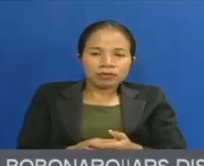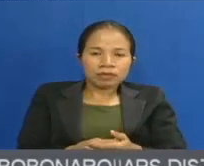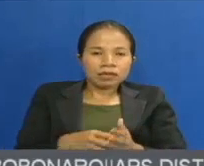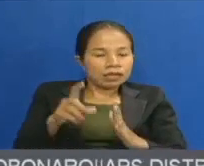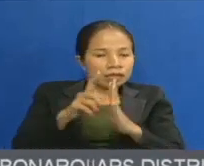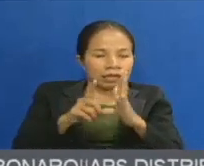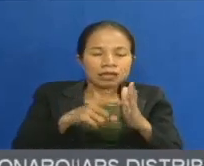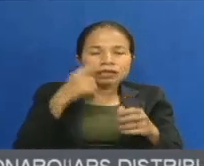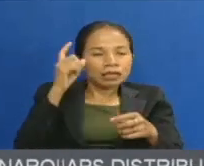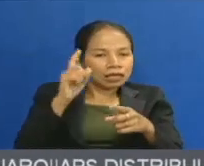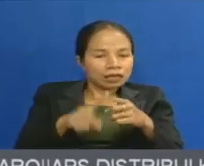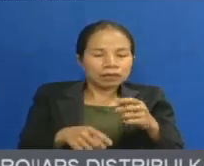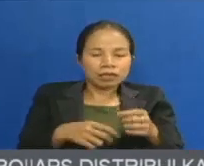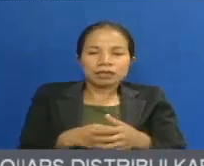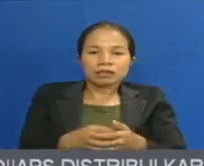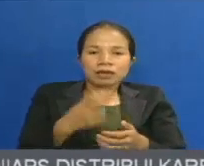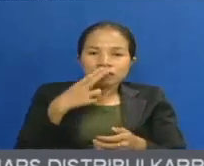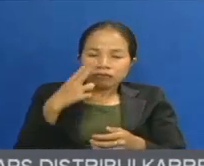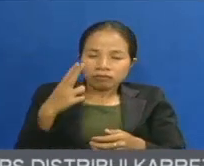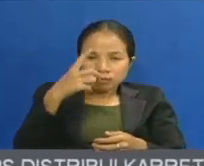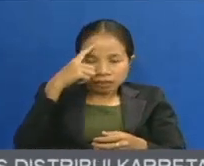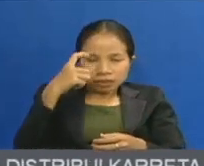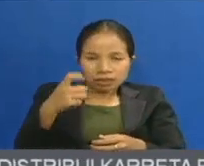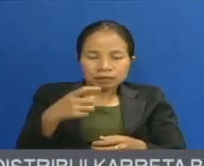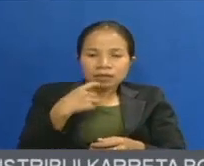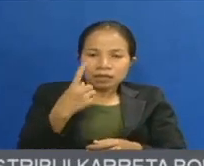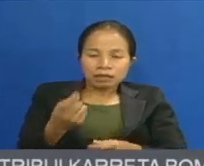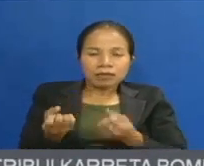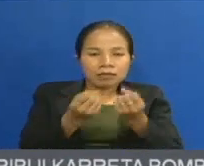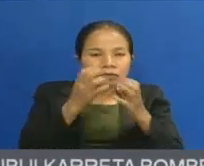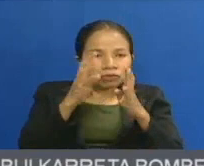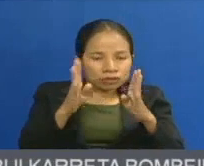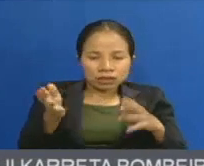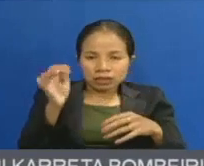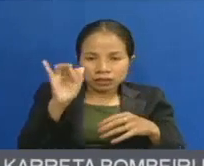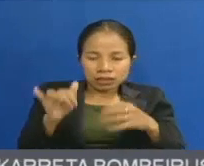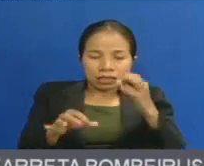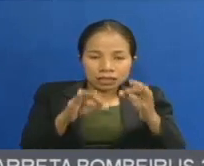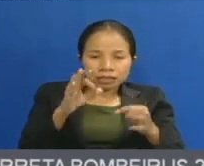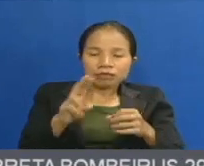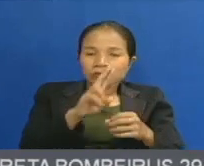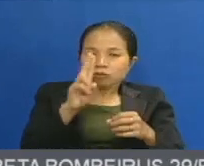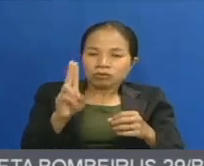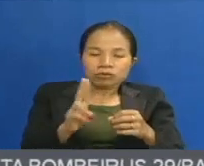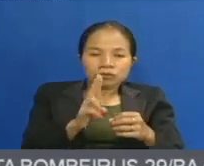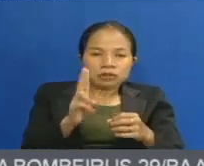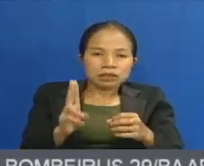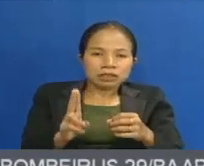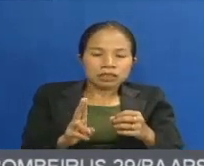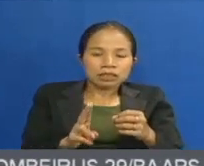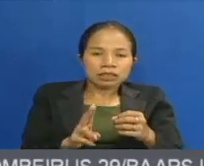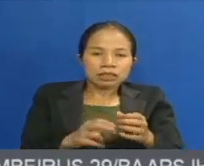bando. Tem que ter lei bando. Também nem aviso mais para motorista sira. Durante conduz